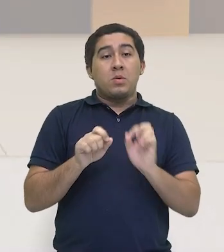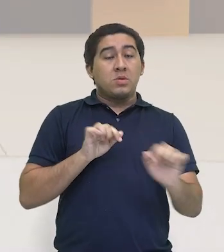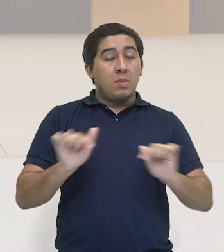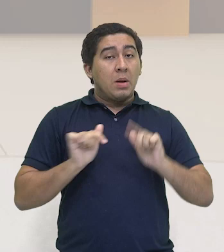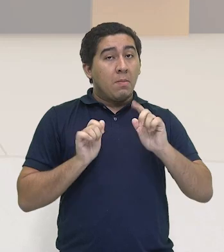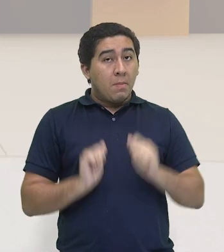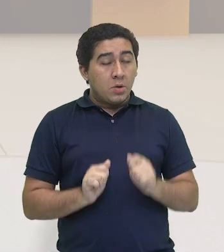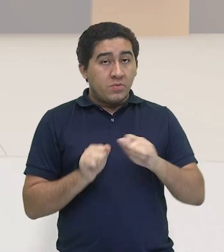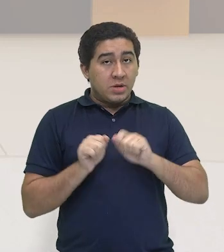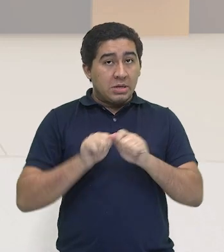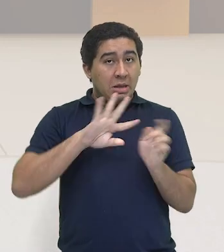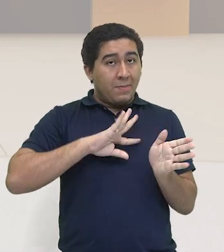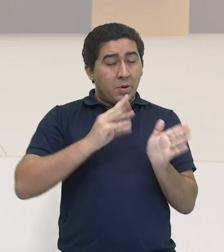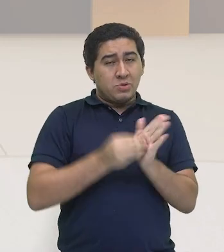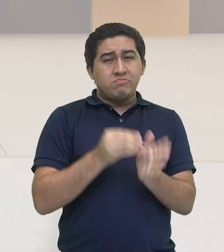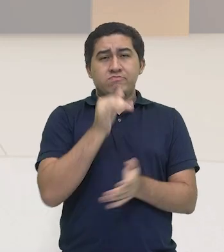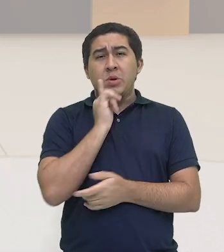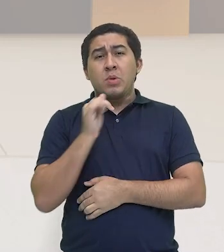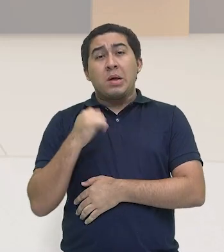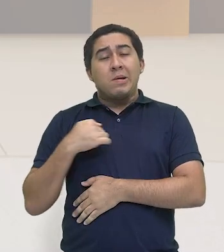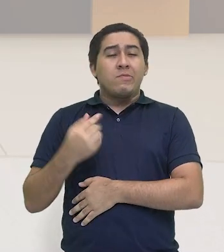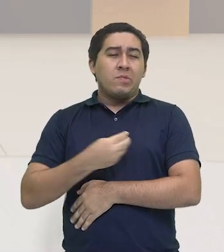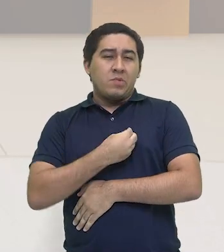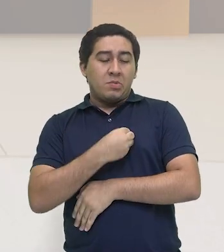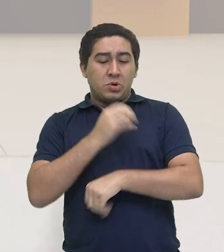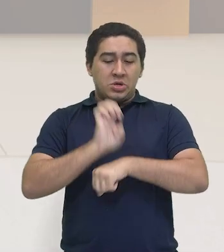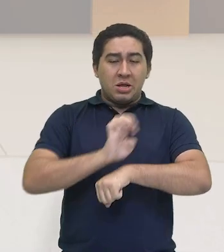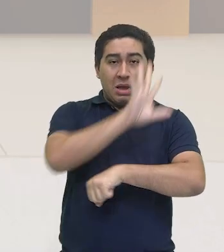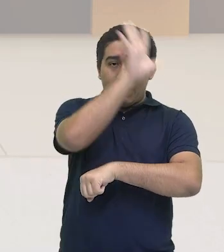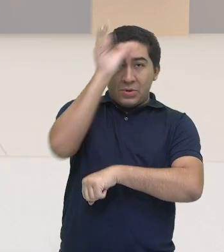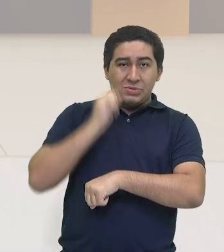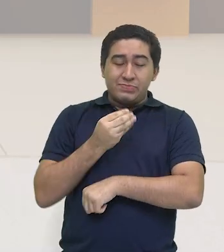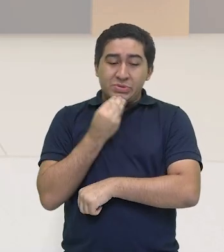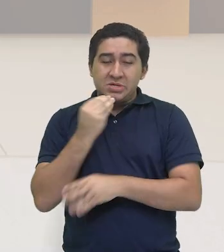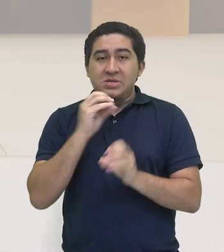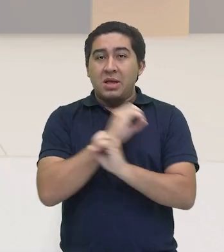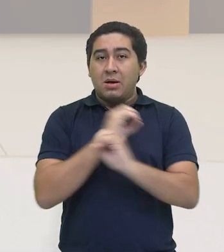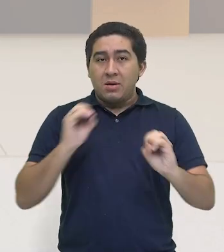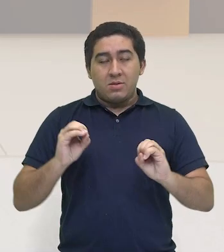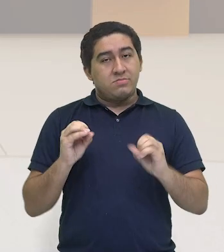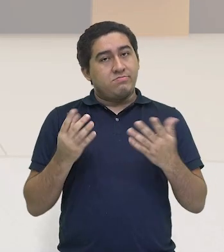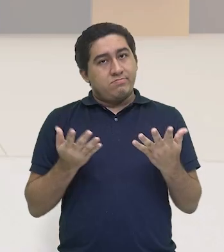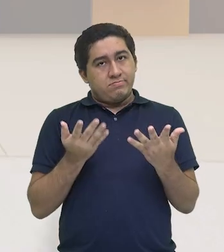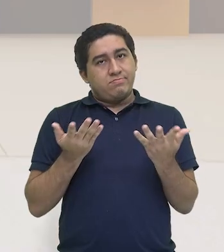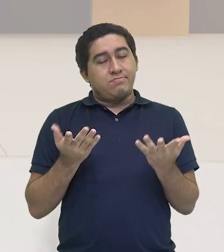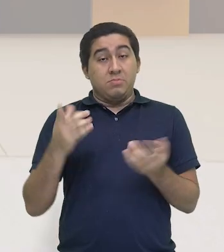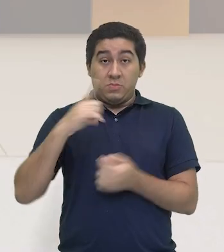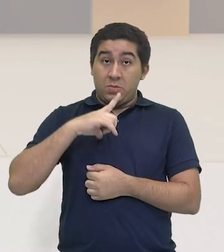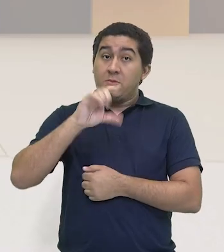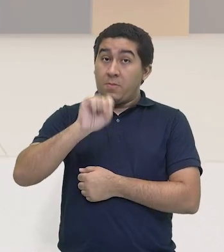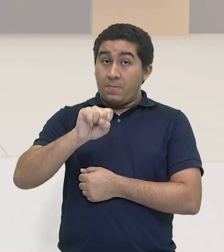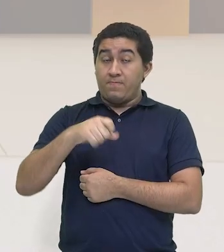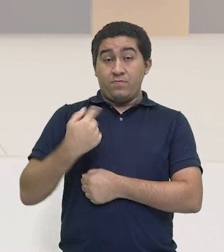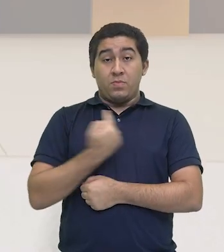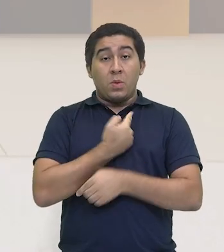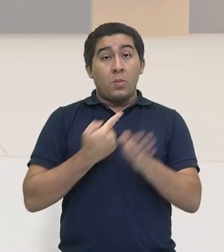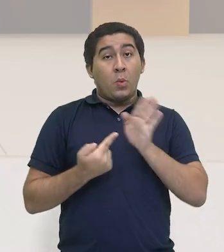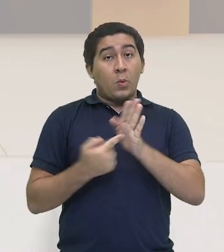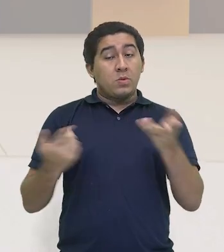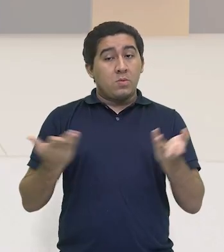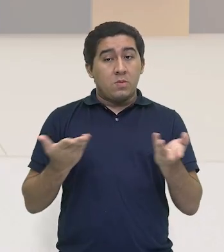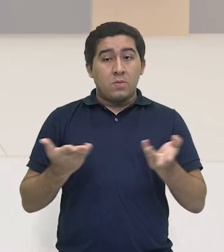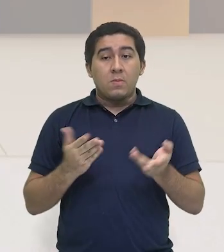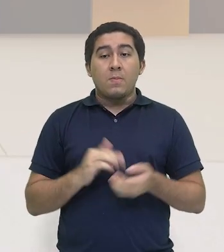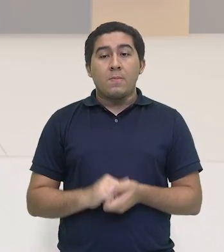gente acha, mas eu moro, por exemplo, no Amazonas, não existem oportunidades. Claro que existem, não é? E a gente está mostrando aqui para vocês. Isso.